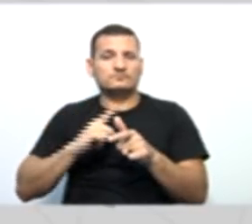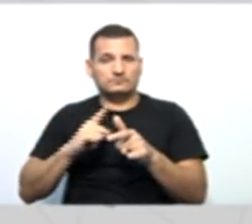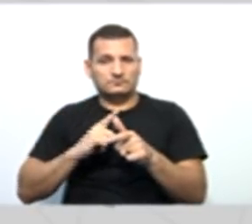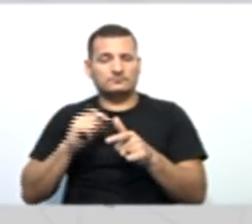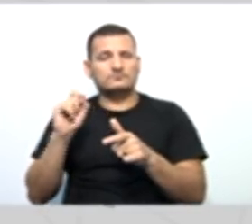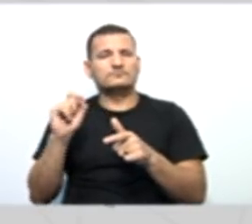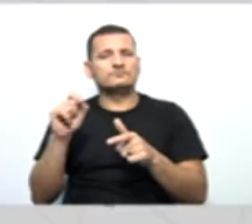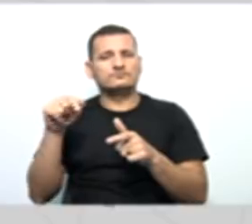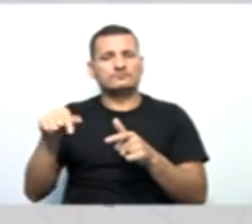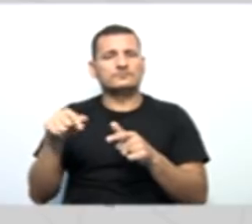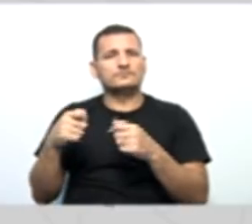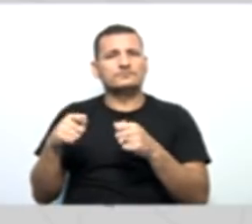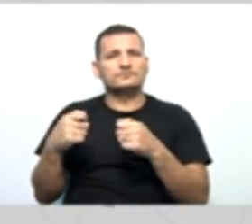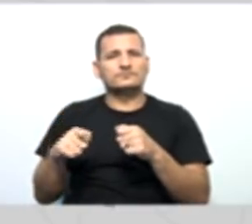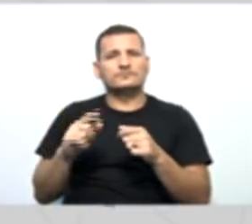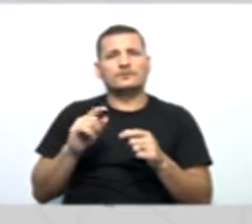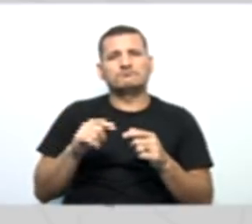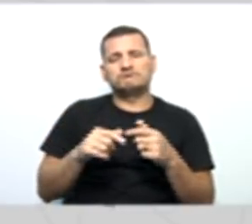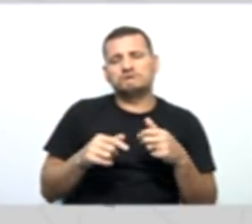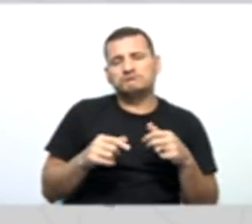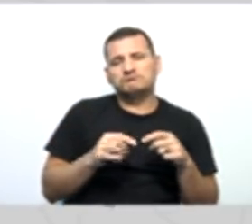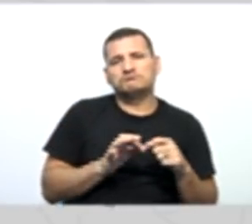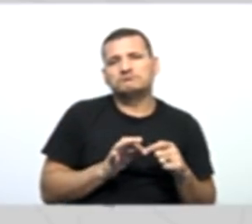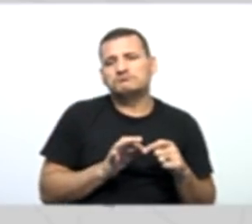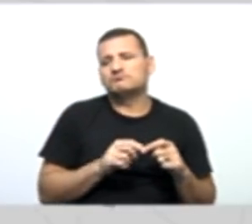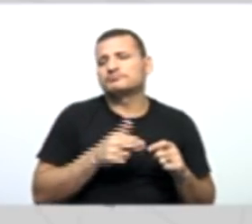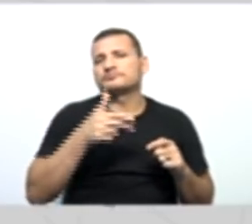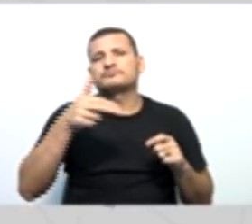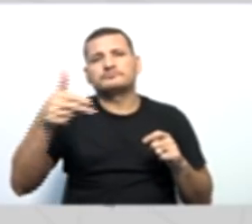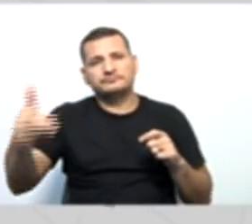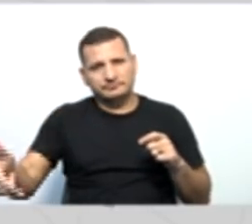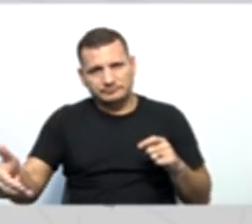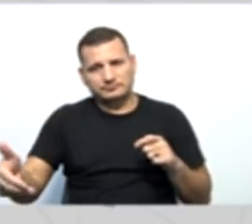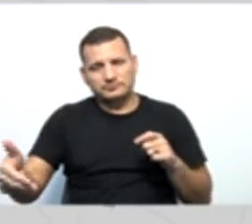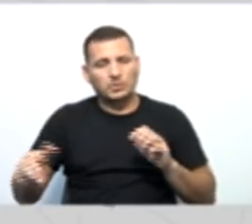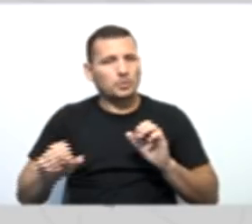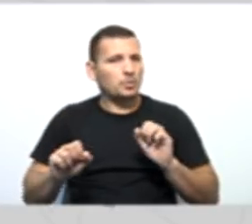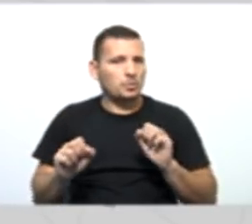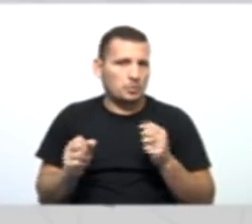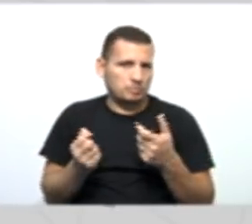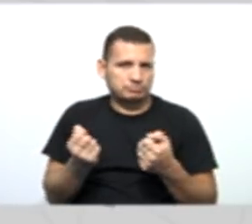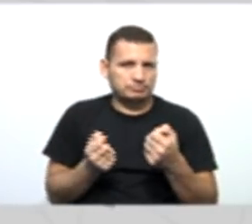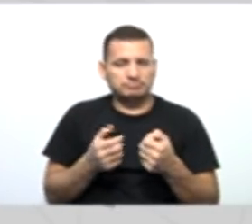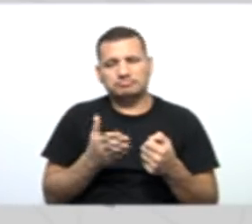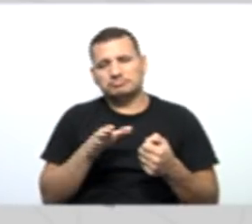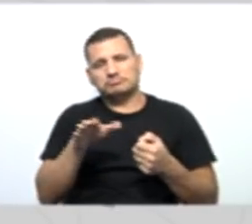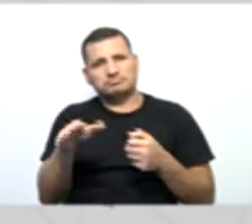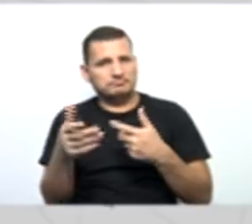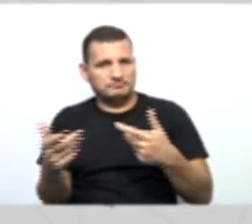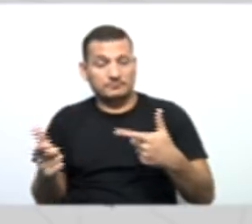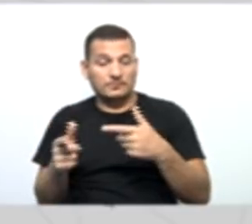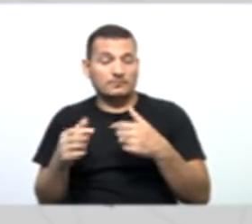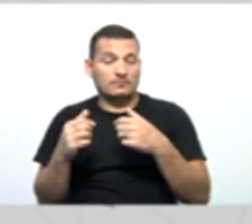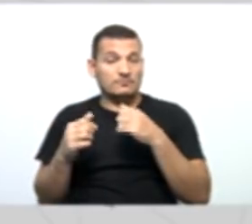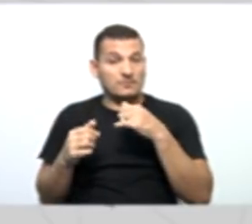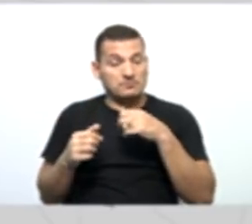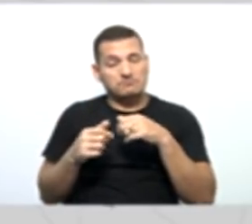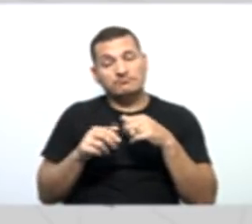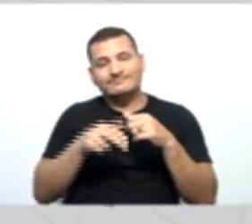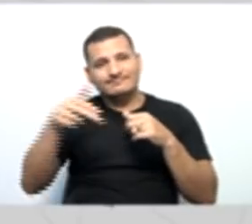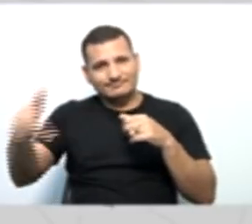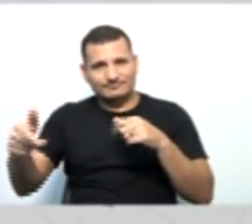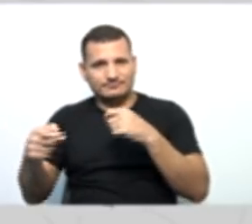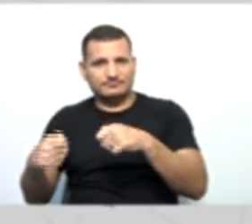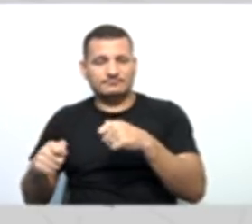trabalha, ele precisa se deslocar até lá. E para se deslocar até lá, ele precisa tomar cuidado. Pois,